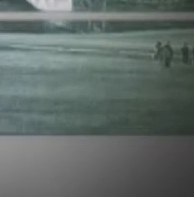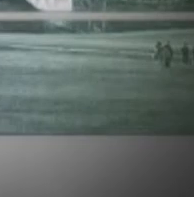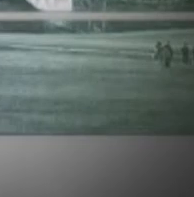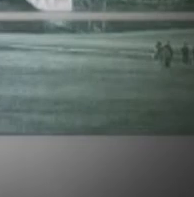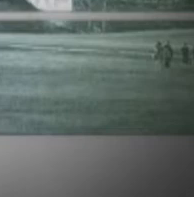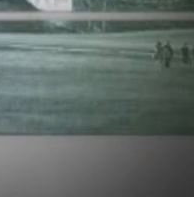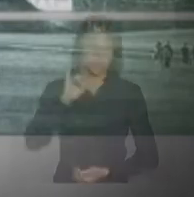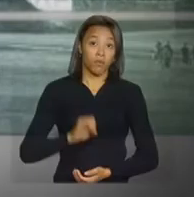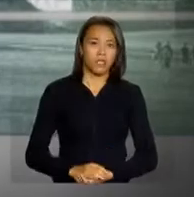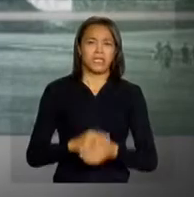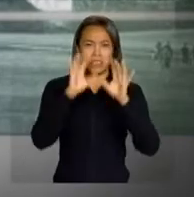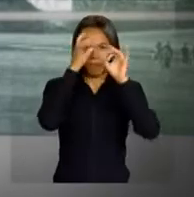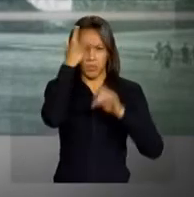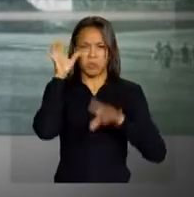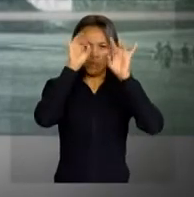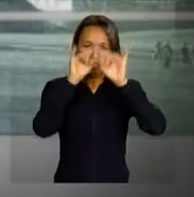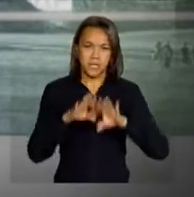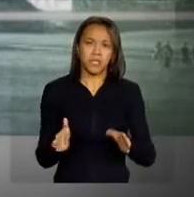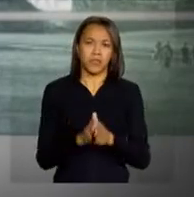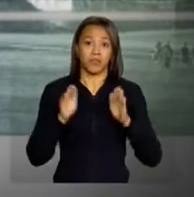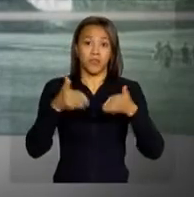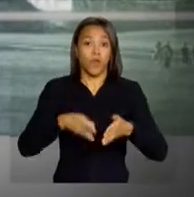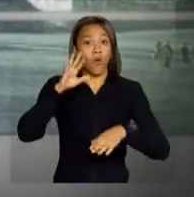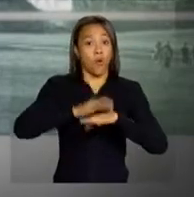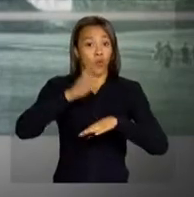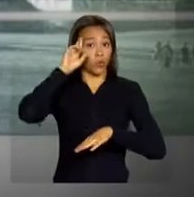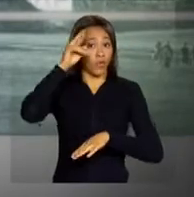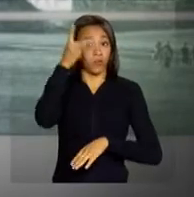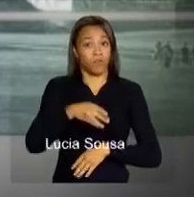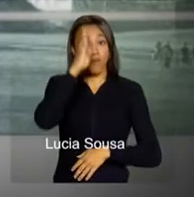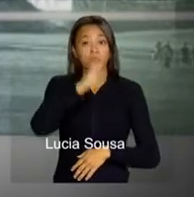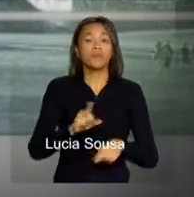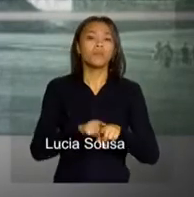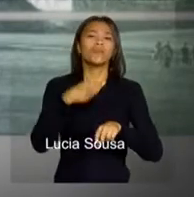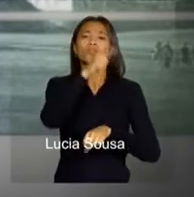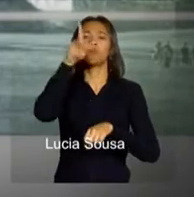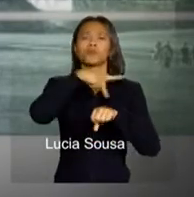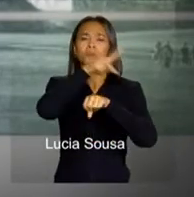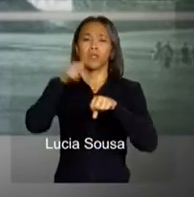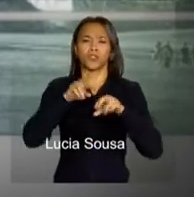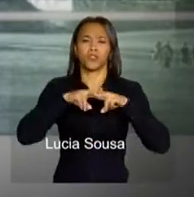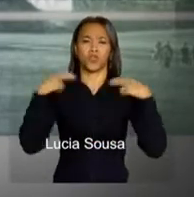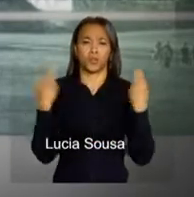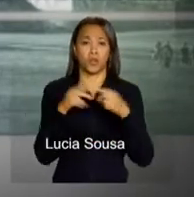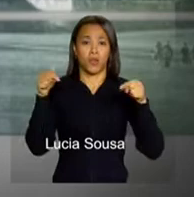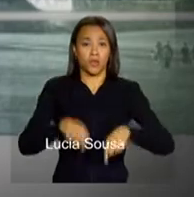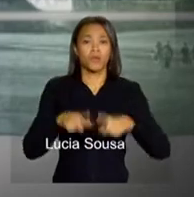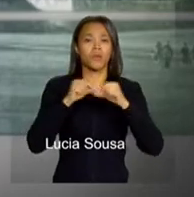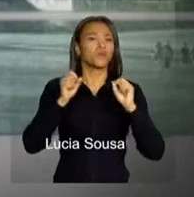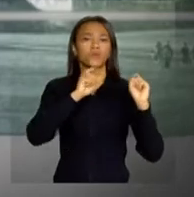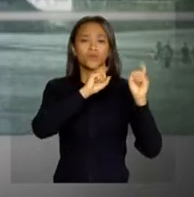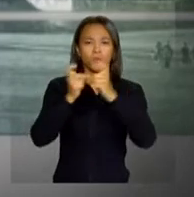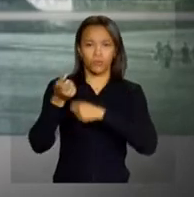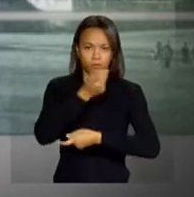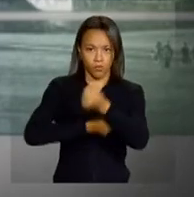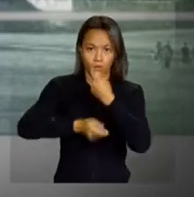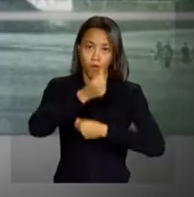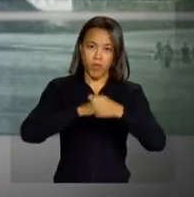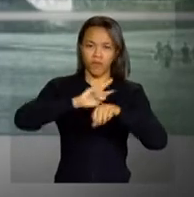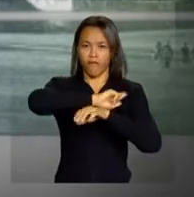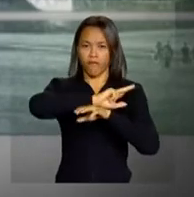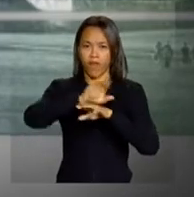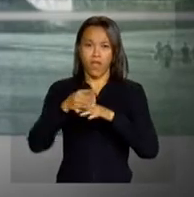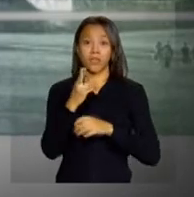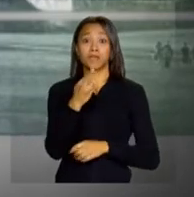Olá especialistas e autoridades brasileiras e estrangeiras se reuniram em Brasília para discutir o comércio entre